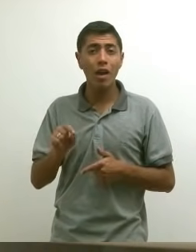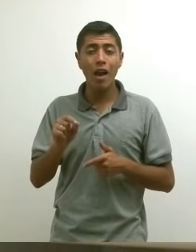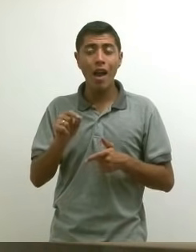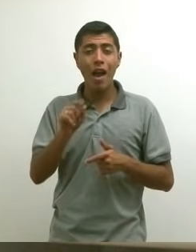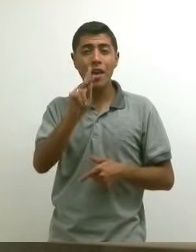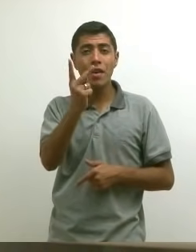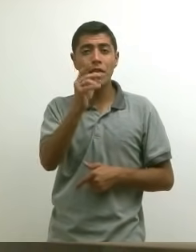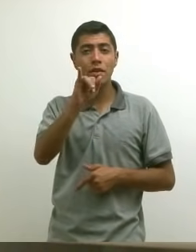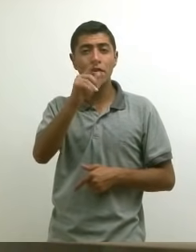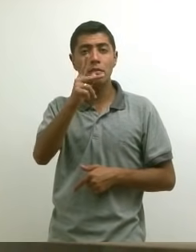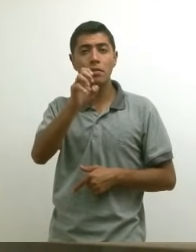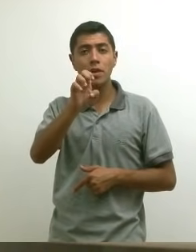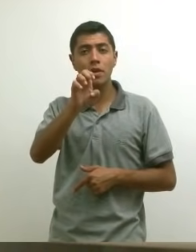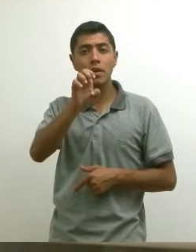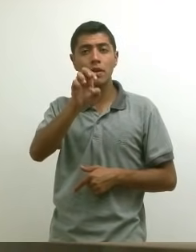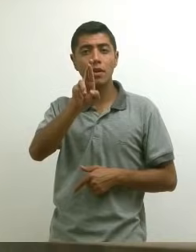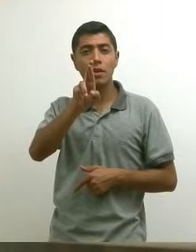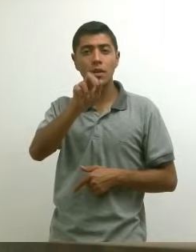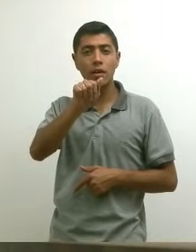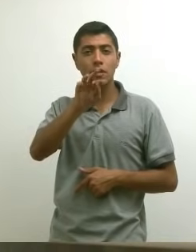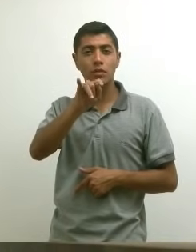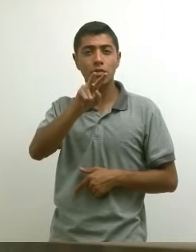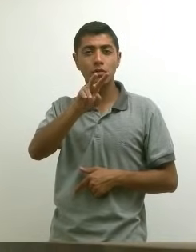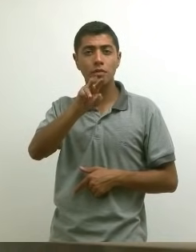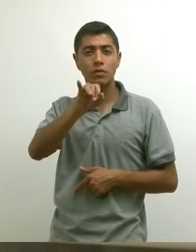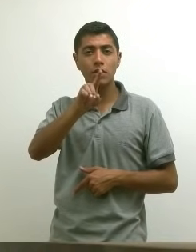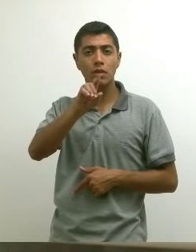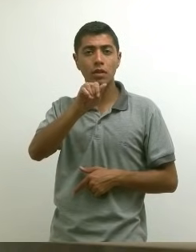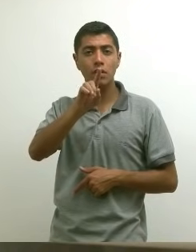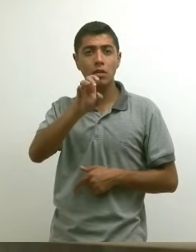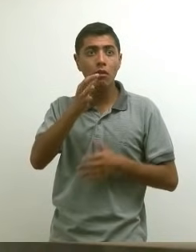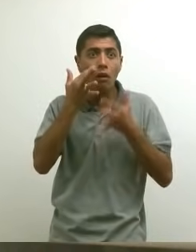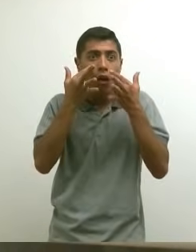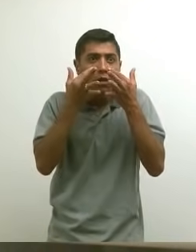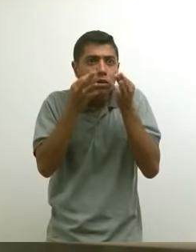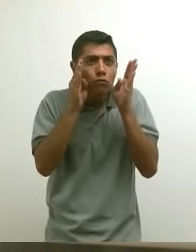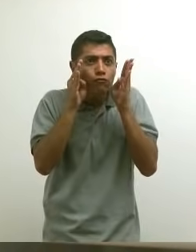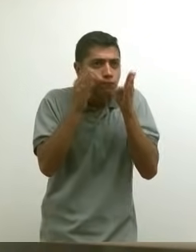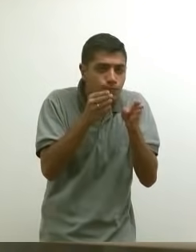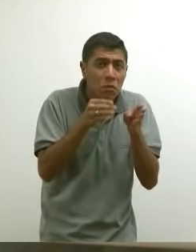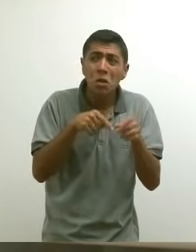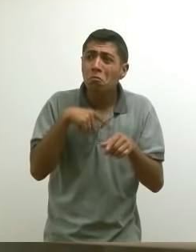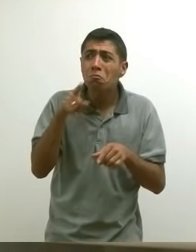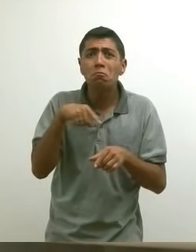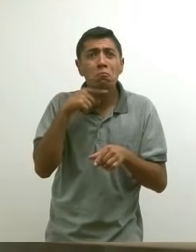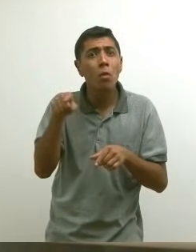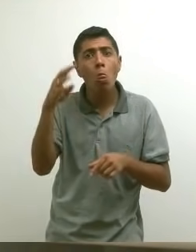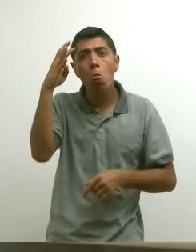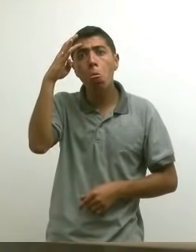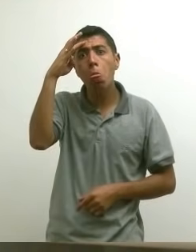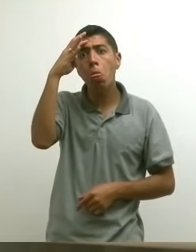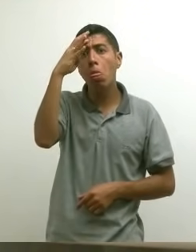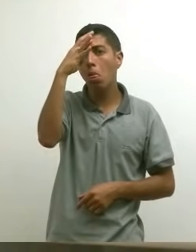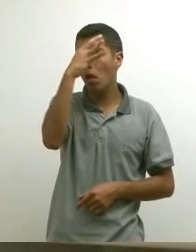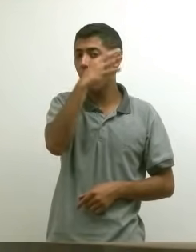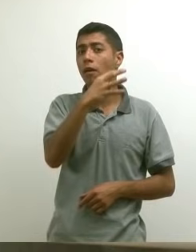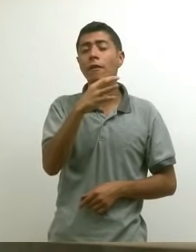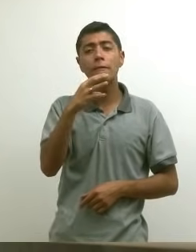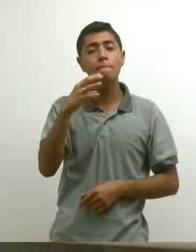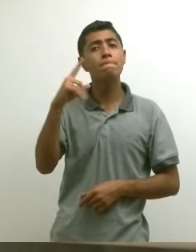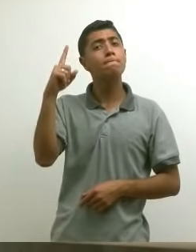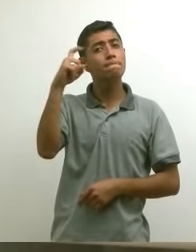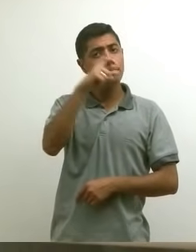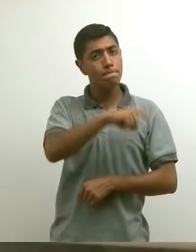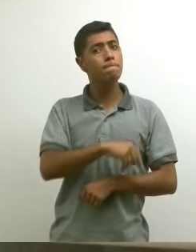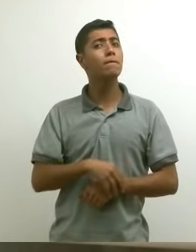eu tenho participado desse debate que começou na califórnia é muito encabeçado aqui pelo